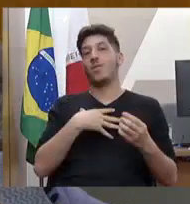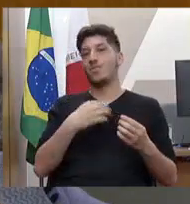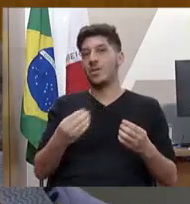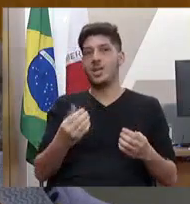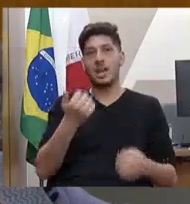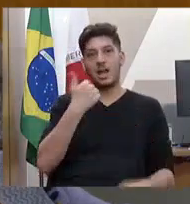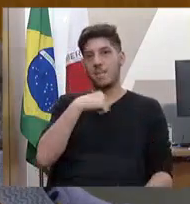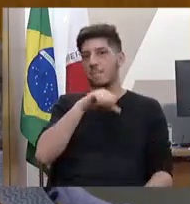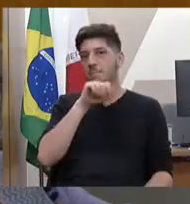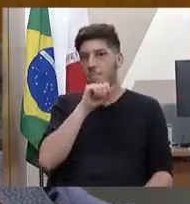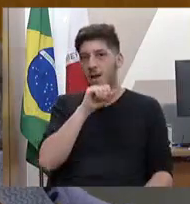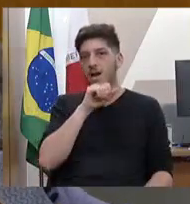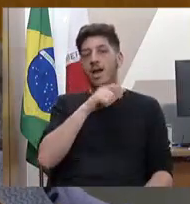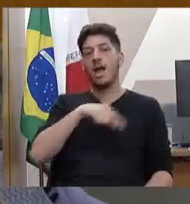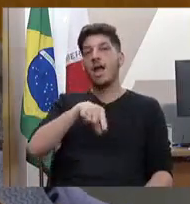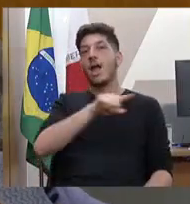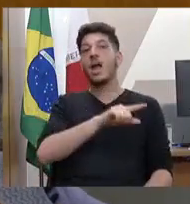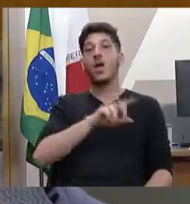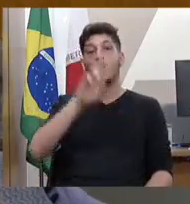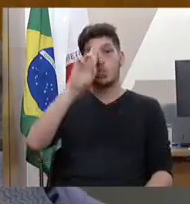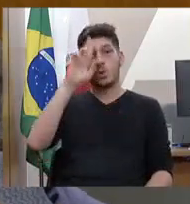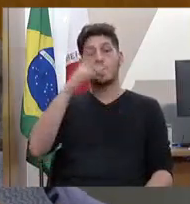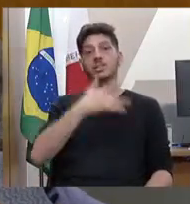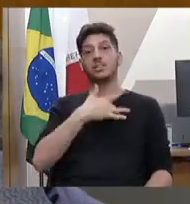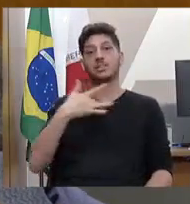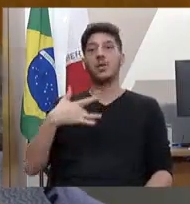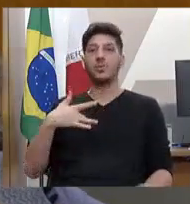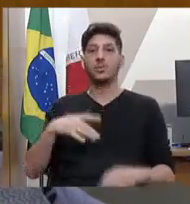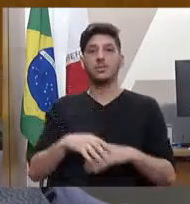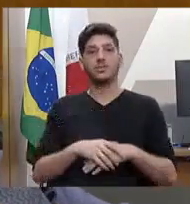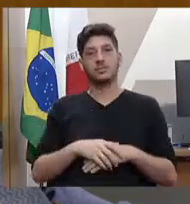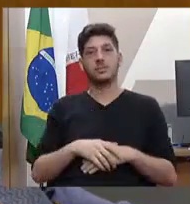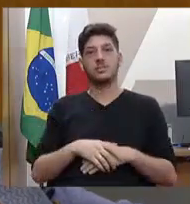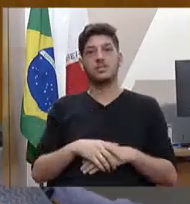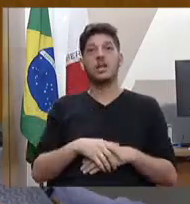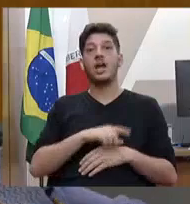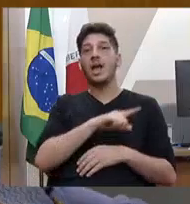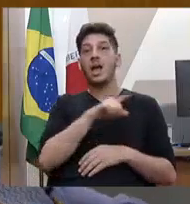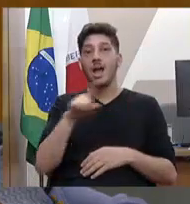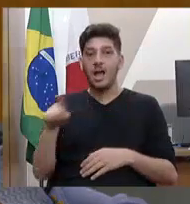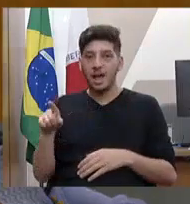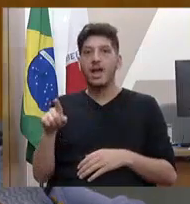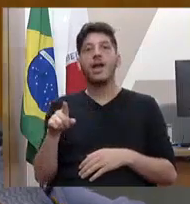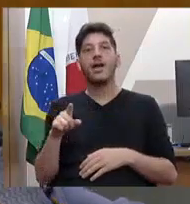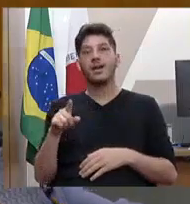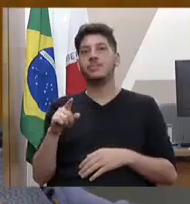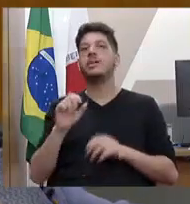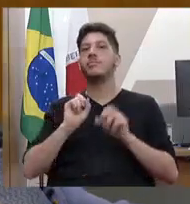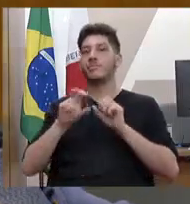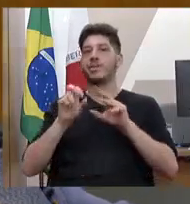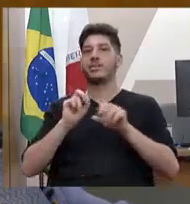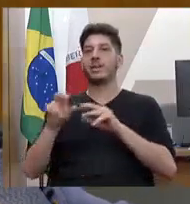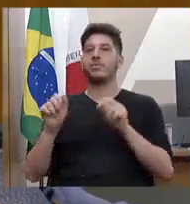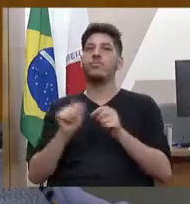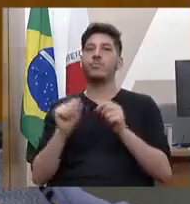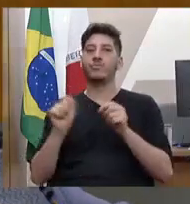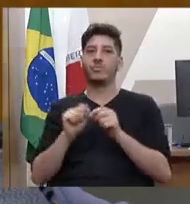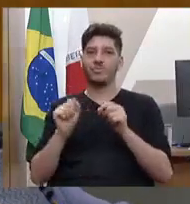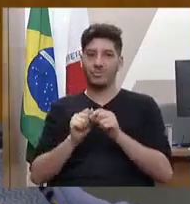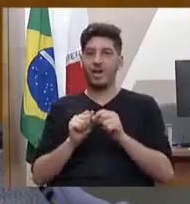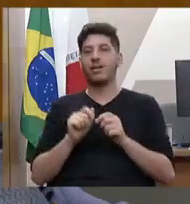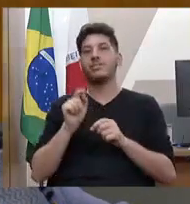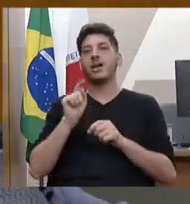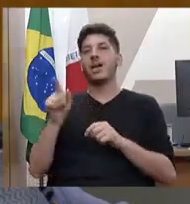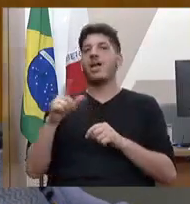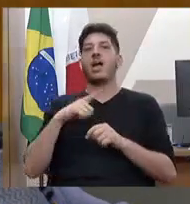mães eles são os dons da saúde são eles que colocam veneno na nossas costas são ele que eles que colocam o trator